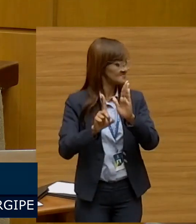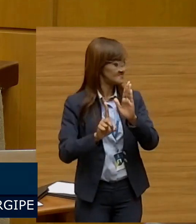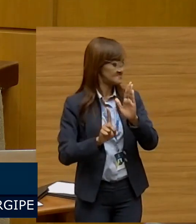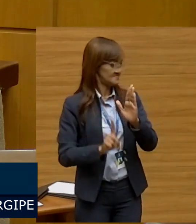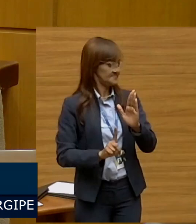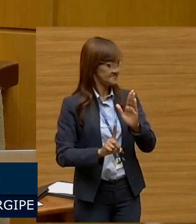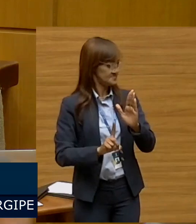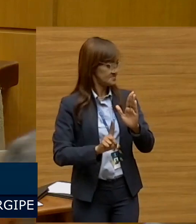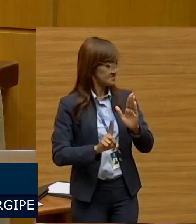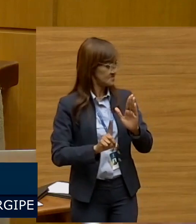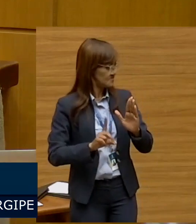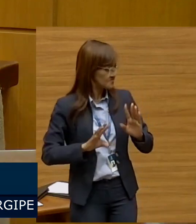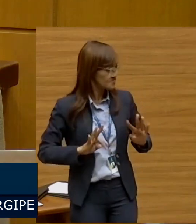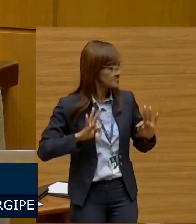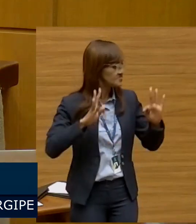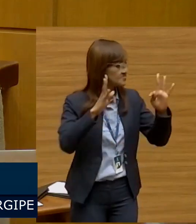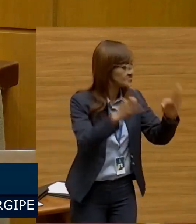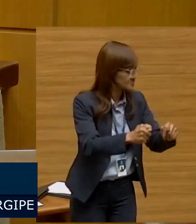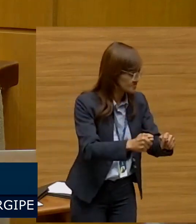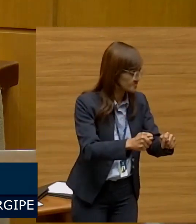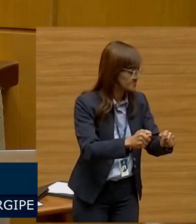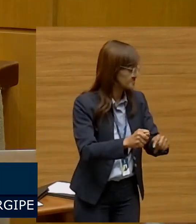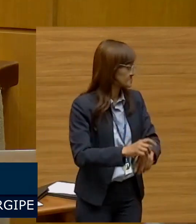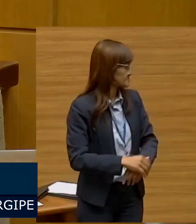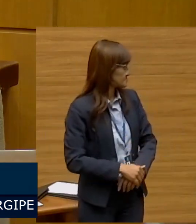inalienável da saúde.